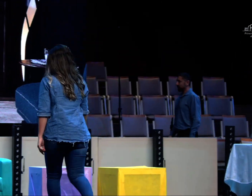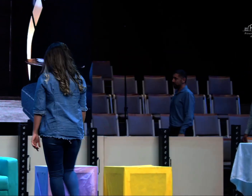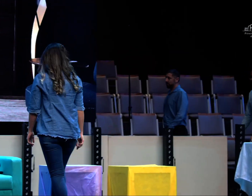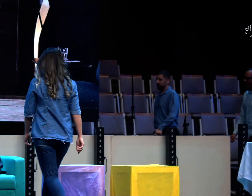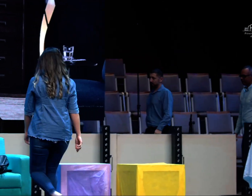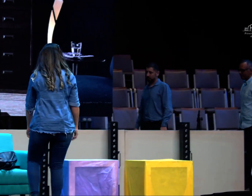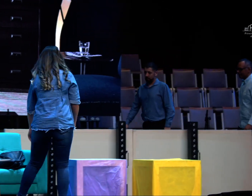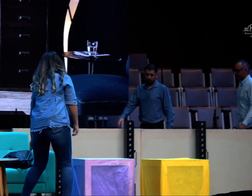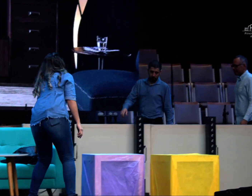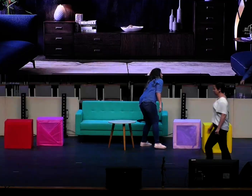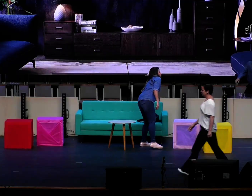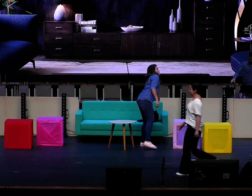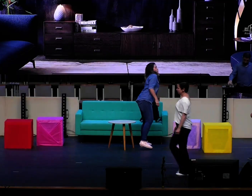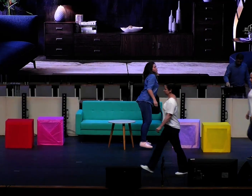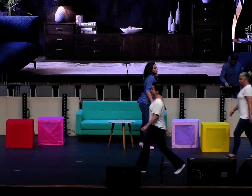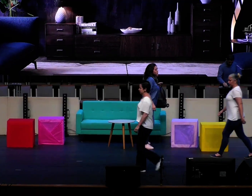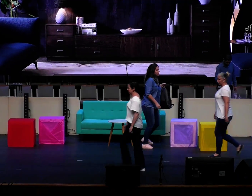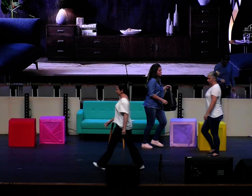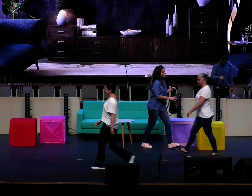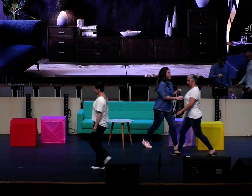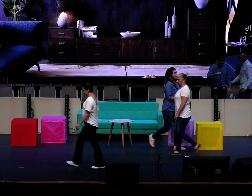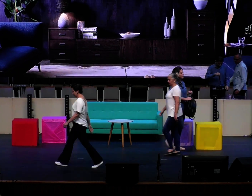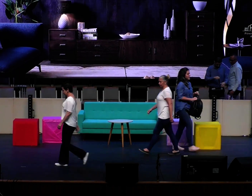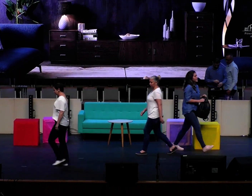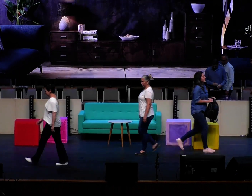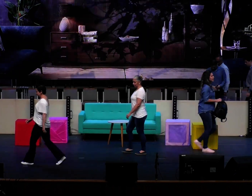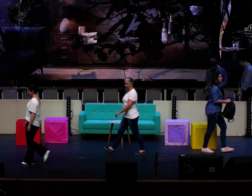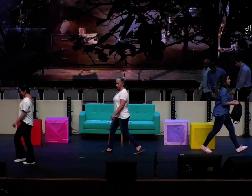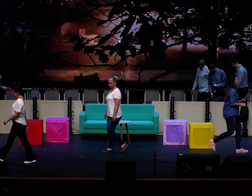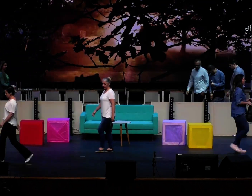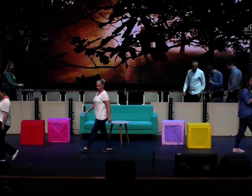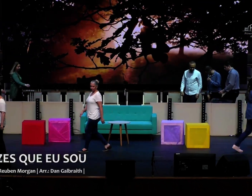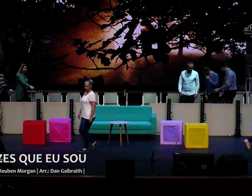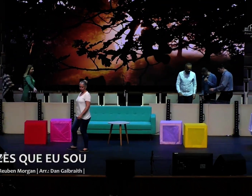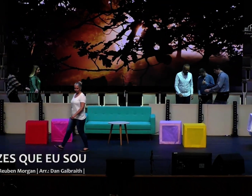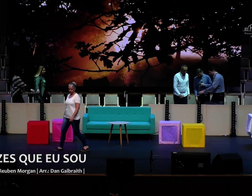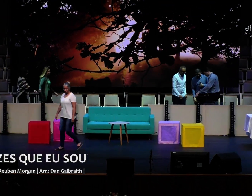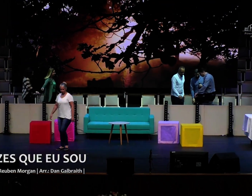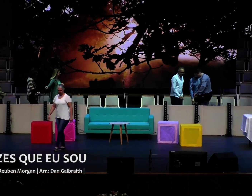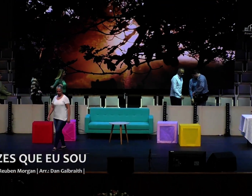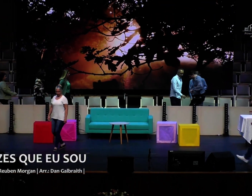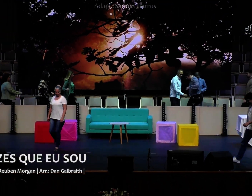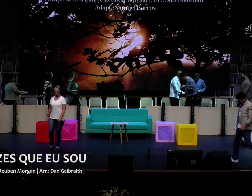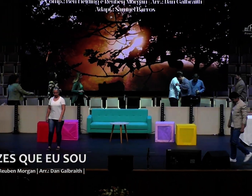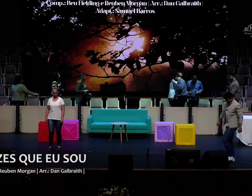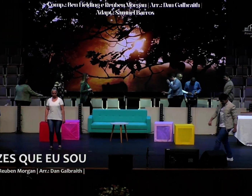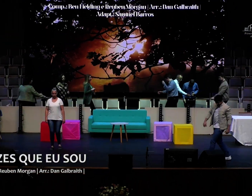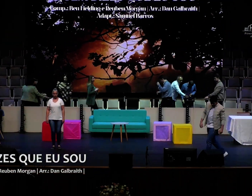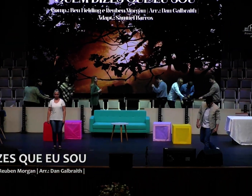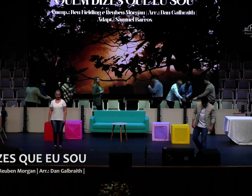nisso. Essa música nós conhecemos. Vamos cantar juntos.